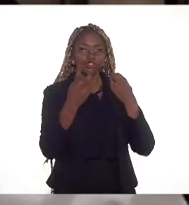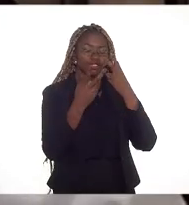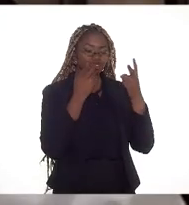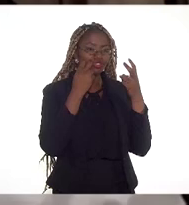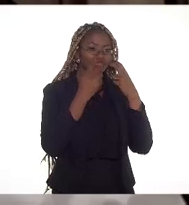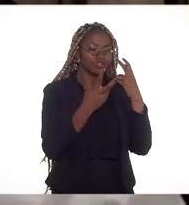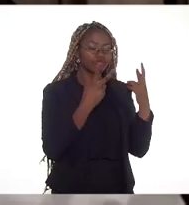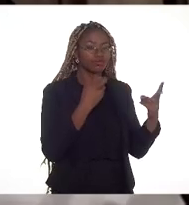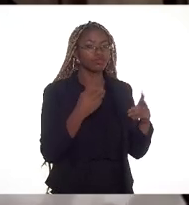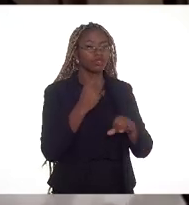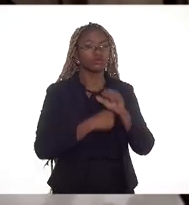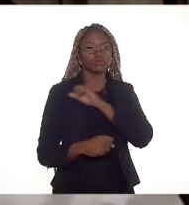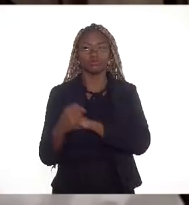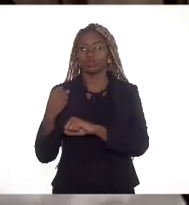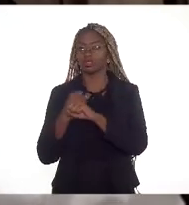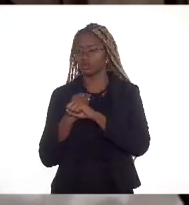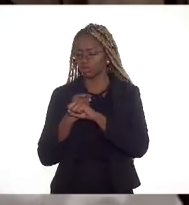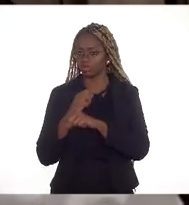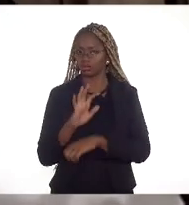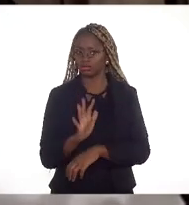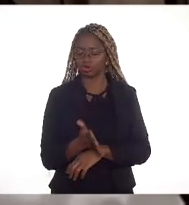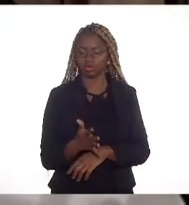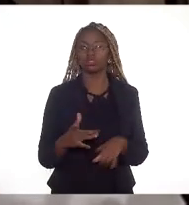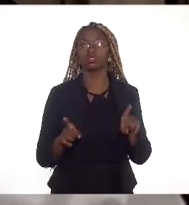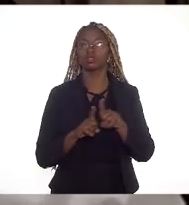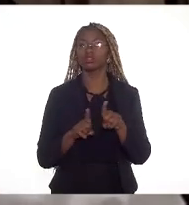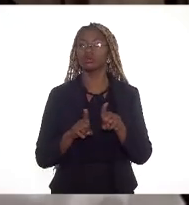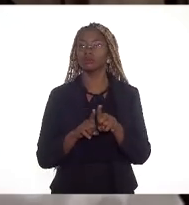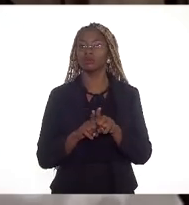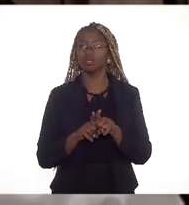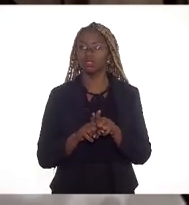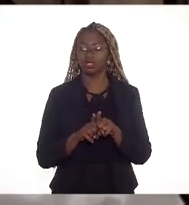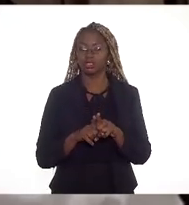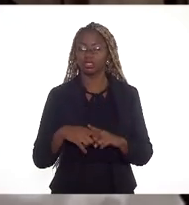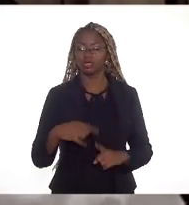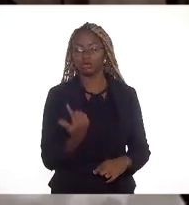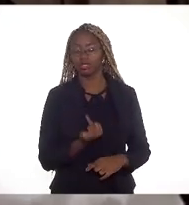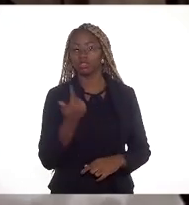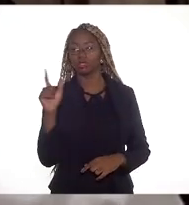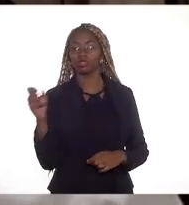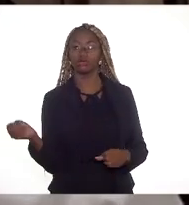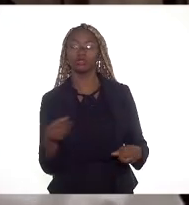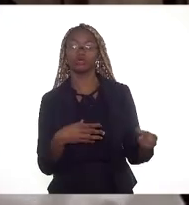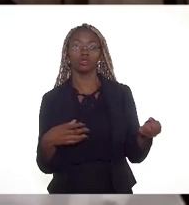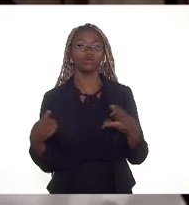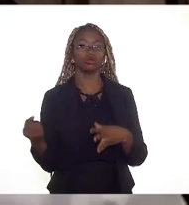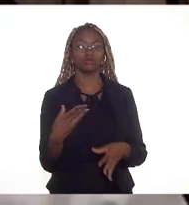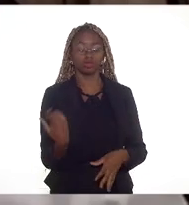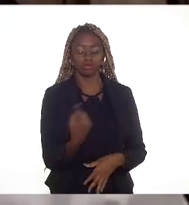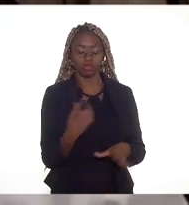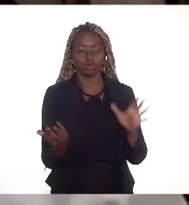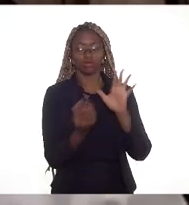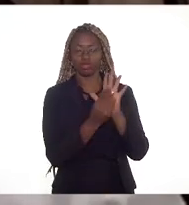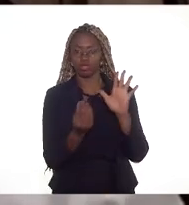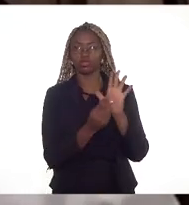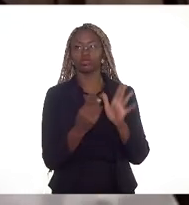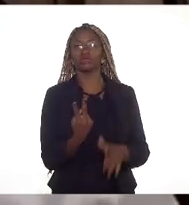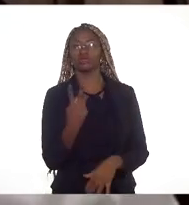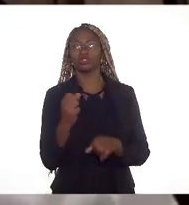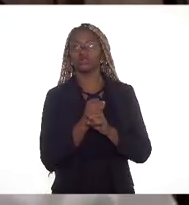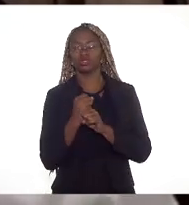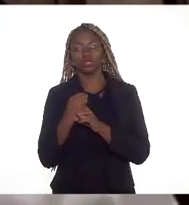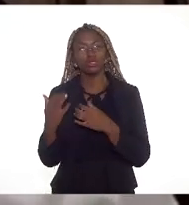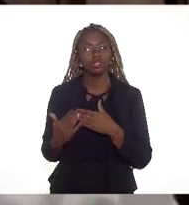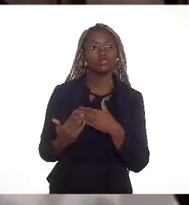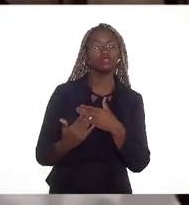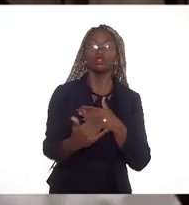nós fizemos no ano passado. E, além disso, uma outra inovação que a gente vem implementando nos últimos dois anos,